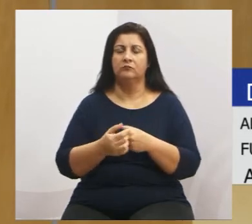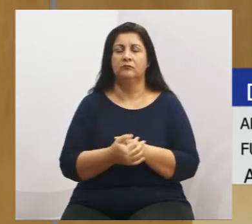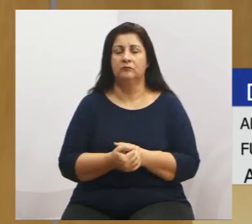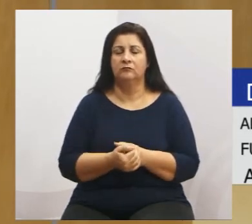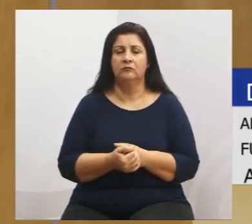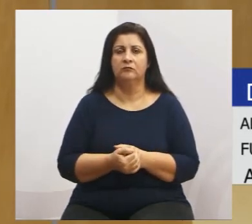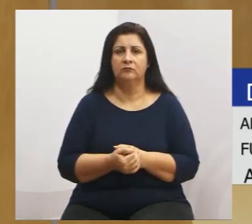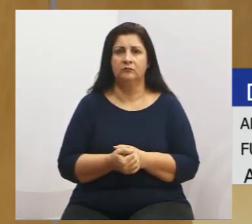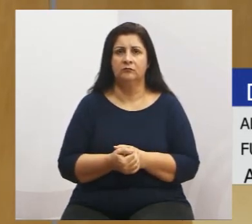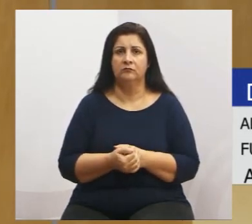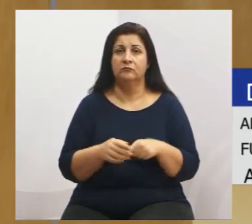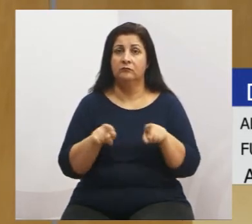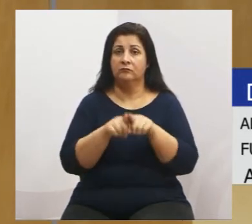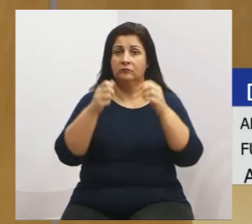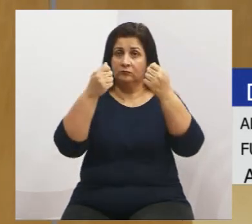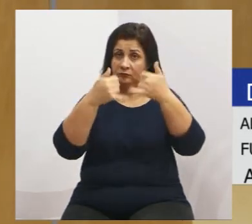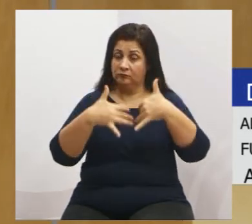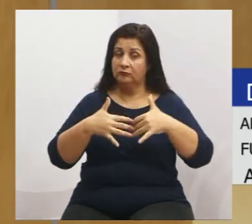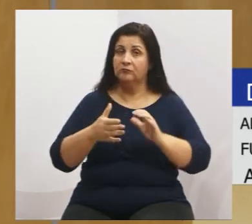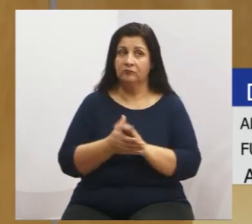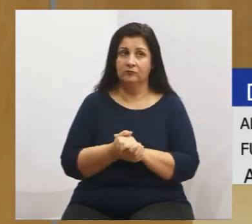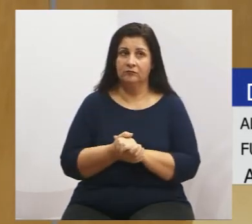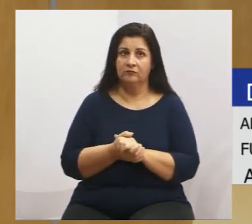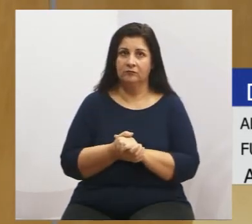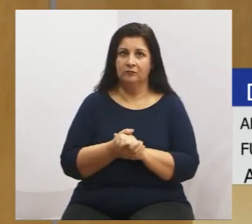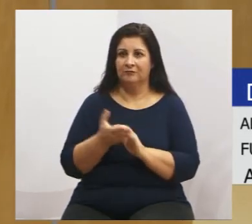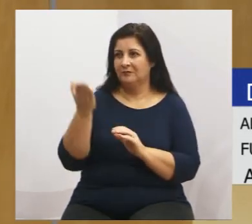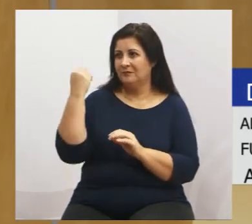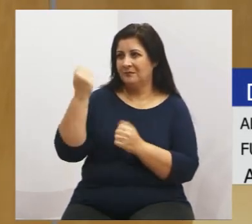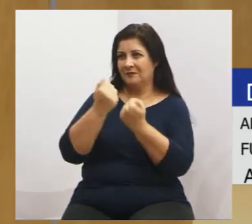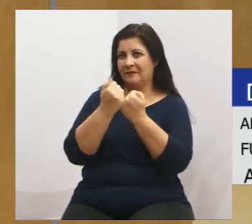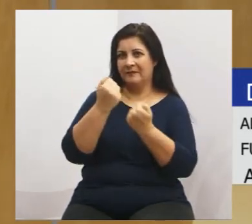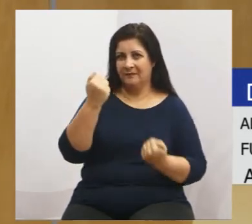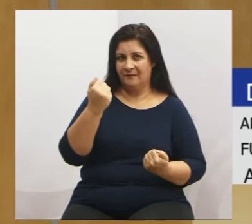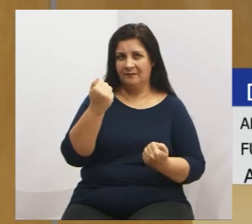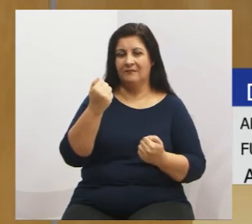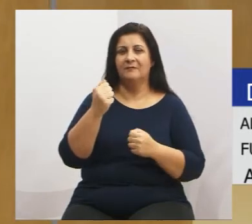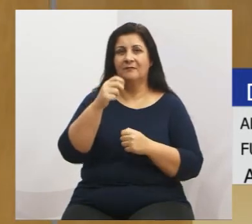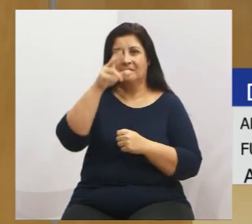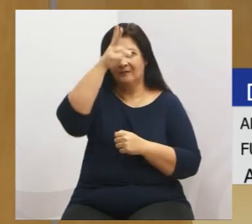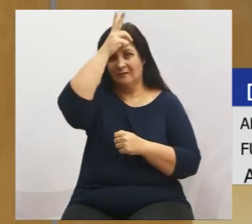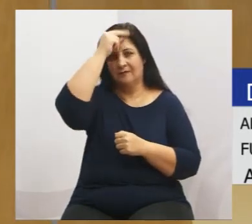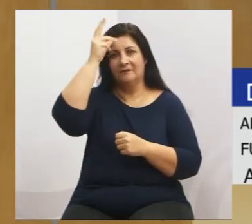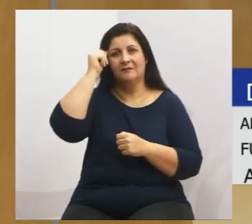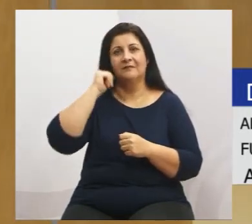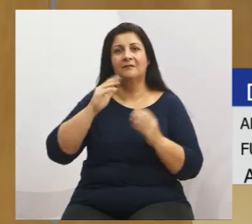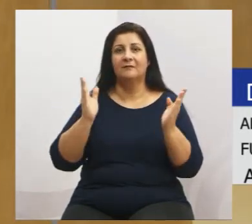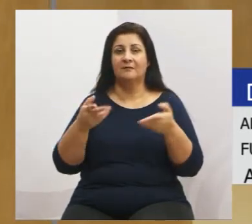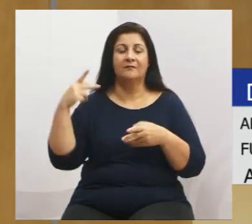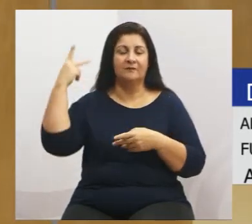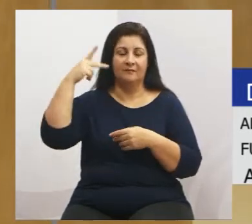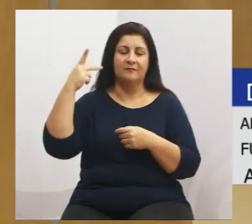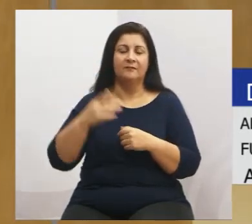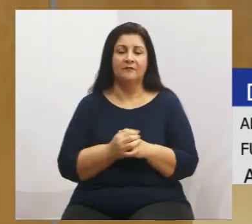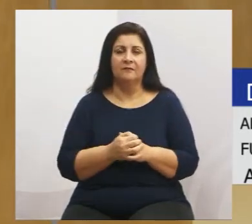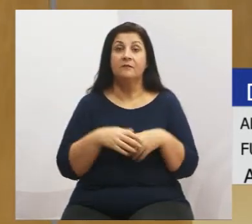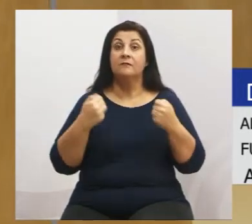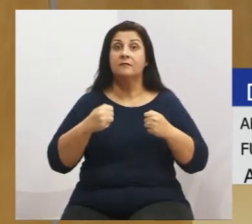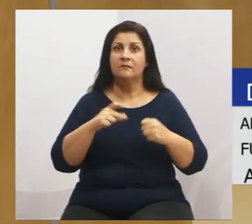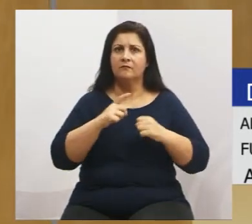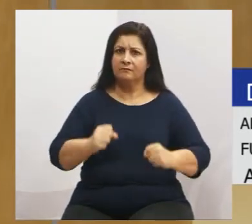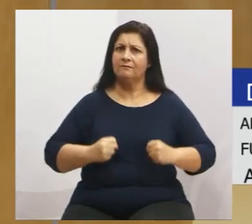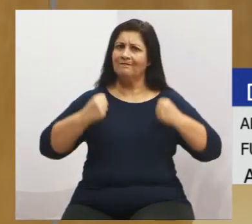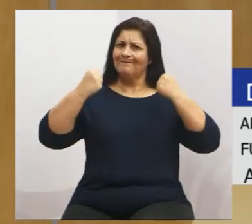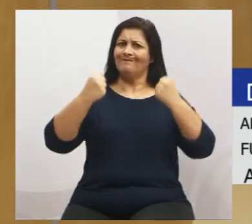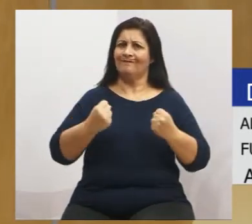dizer, Sazaki, eu até falar vice-prefeito aqui, vereador Sazaki, que precisa ter mais empenho,